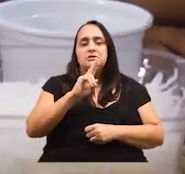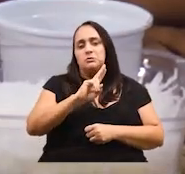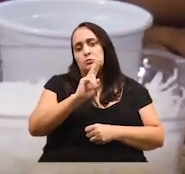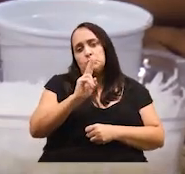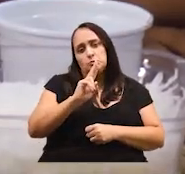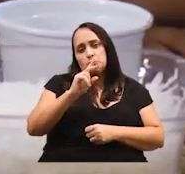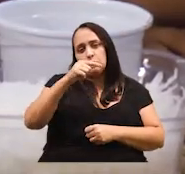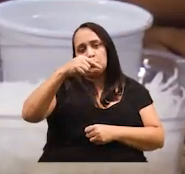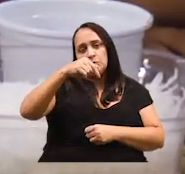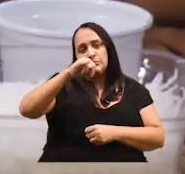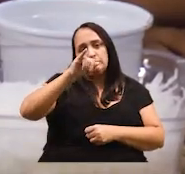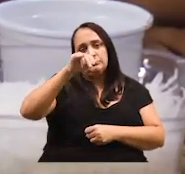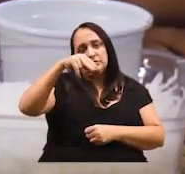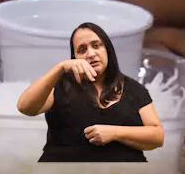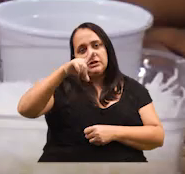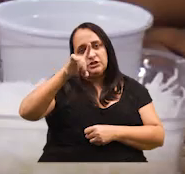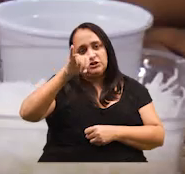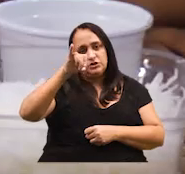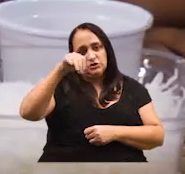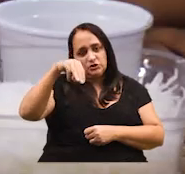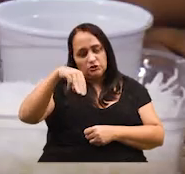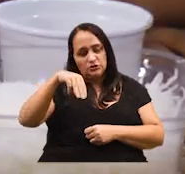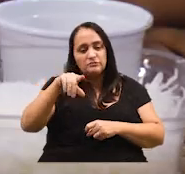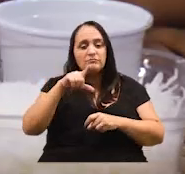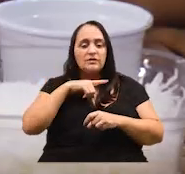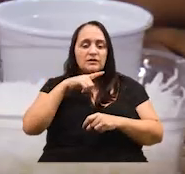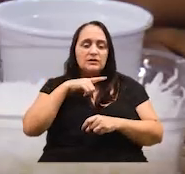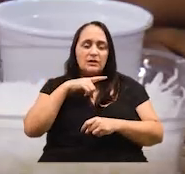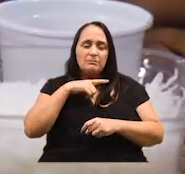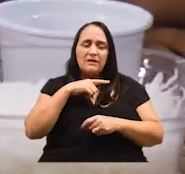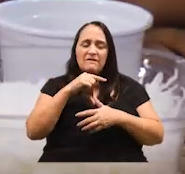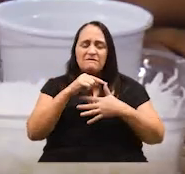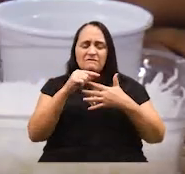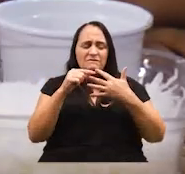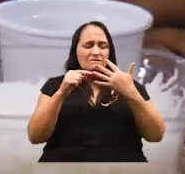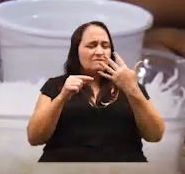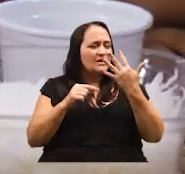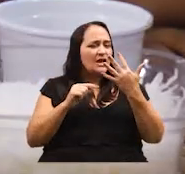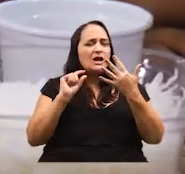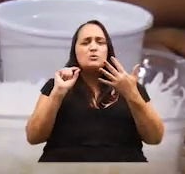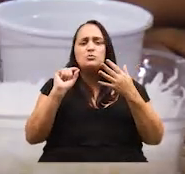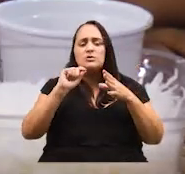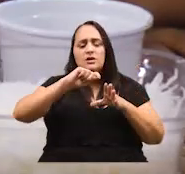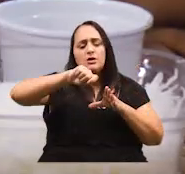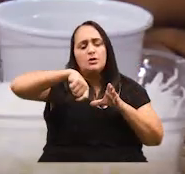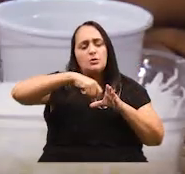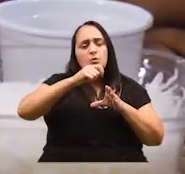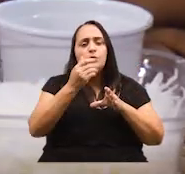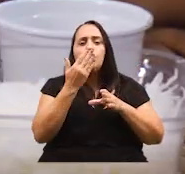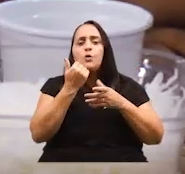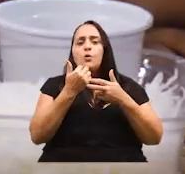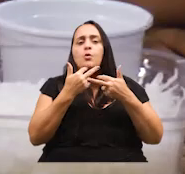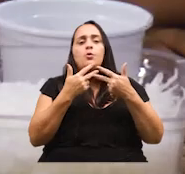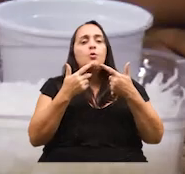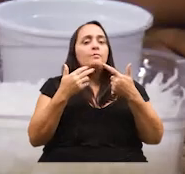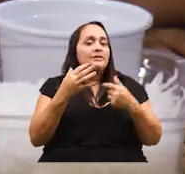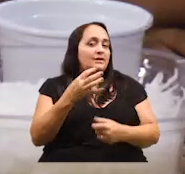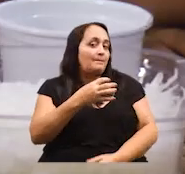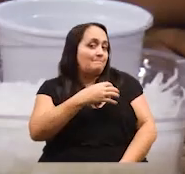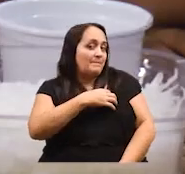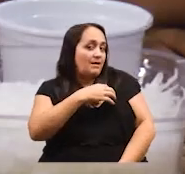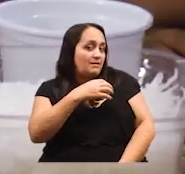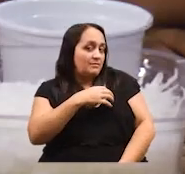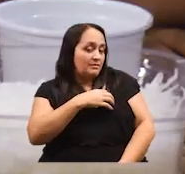que faz parte da lista de ingredientes de várias receitas baianas. Como a cocada é